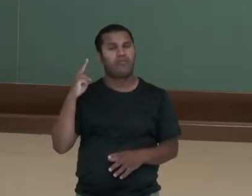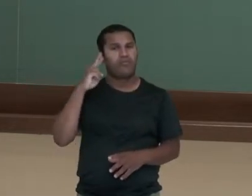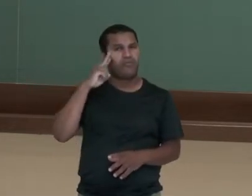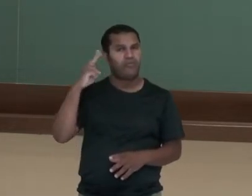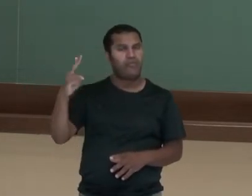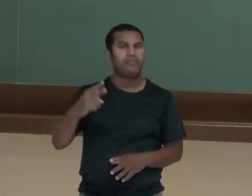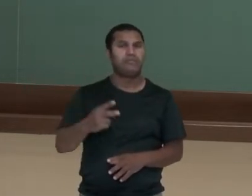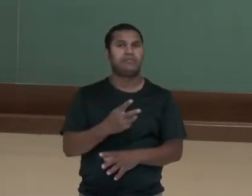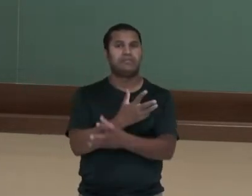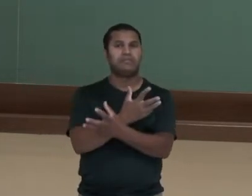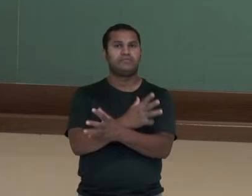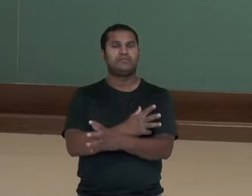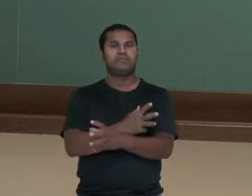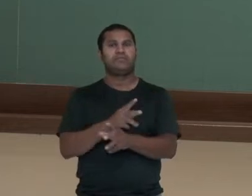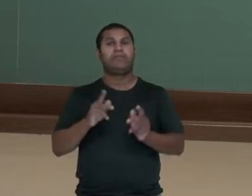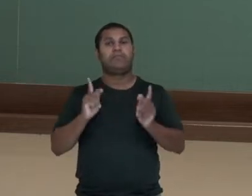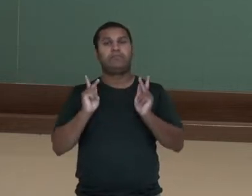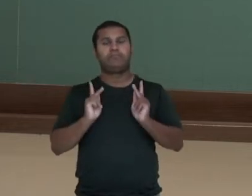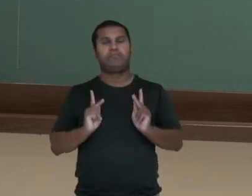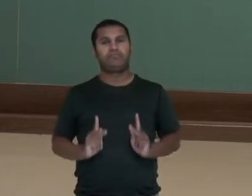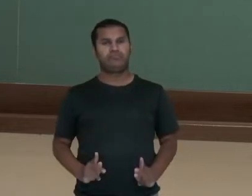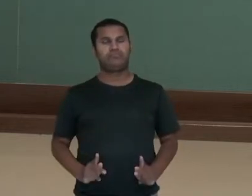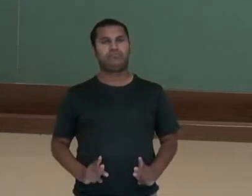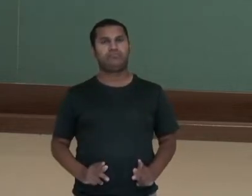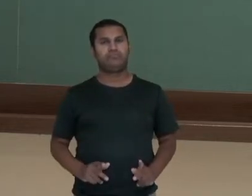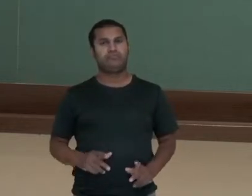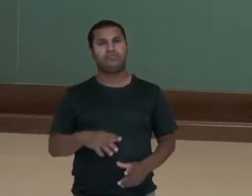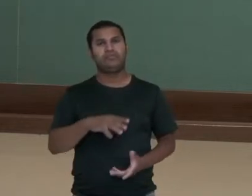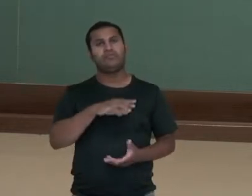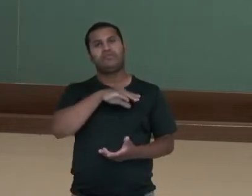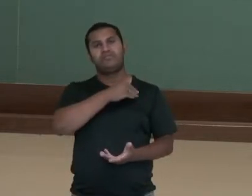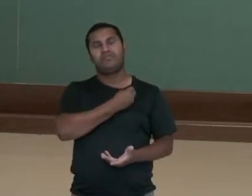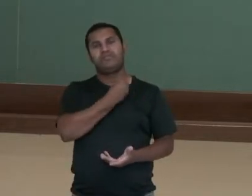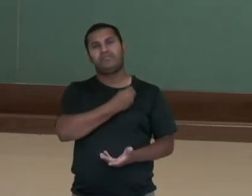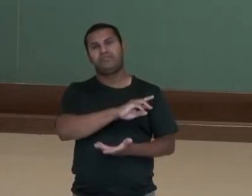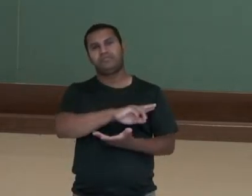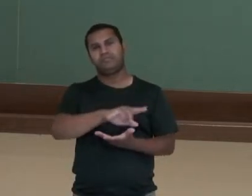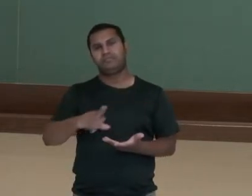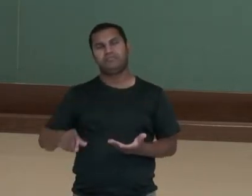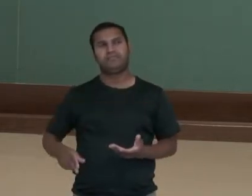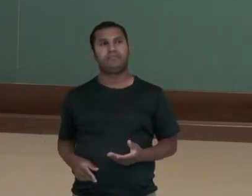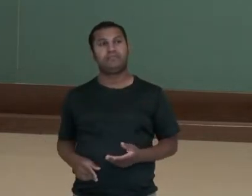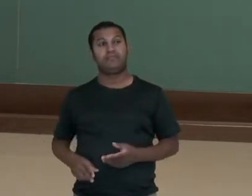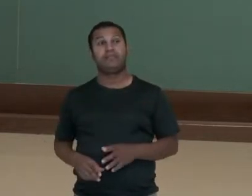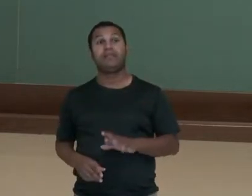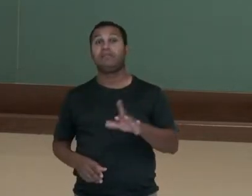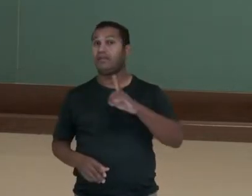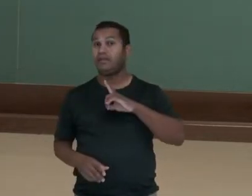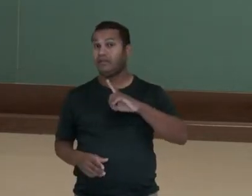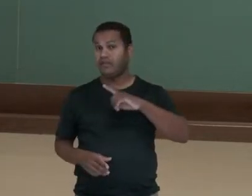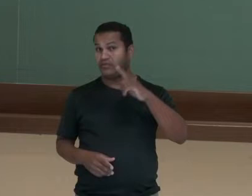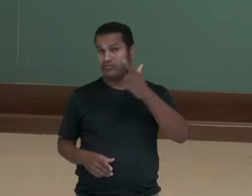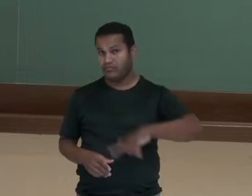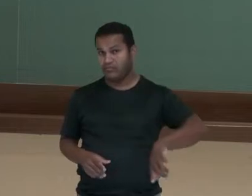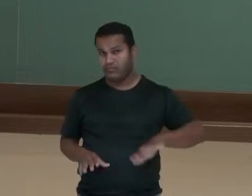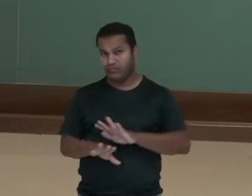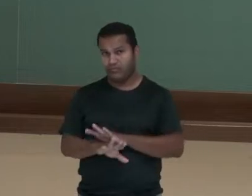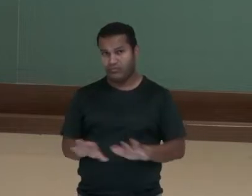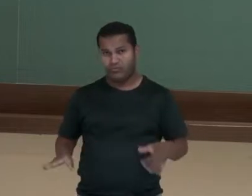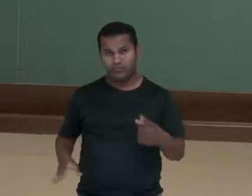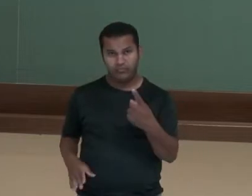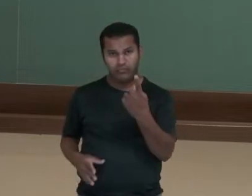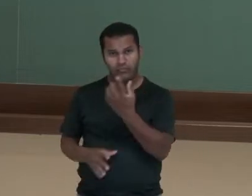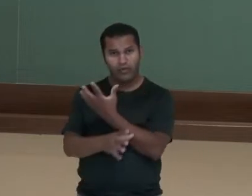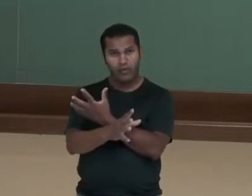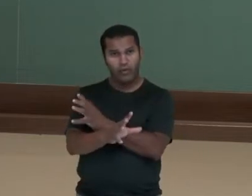tecido sanguíneo, tem tecido adiposo, lá no osso tem tecido cartilaginoso. Então, vários tecidos vão